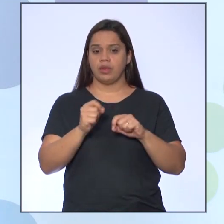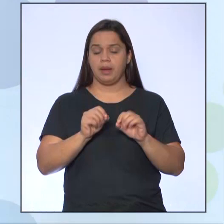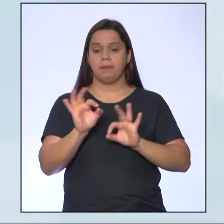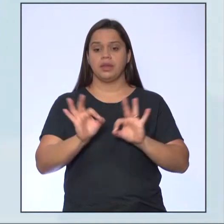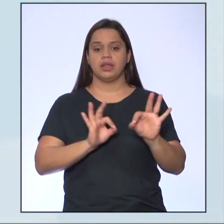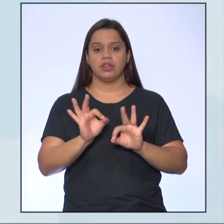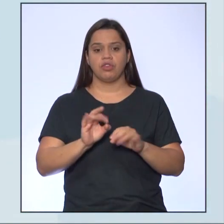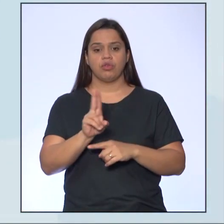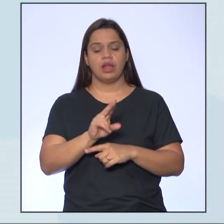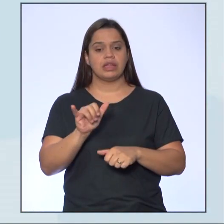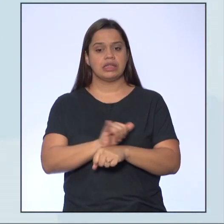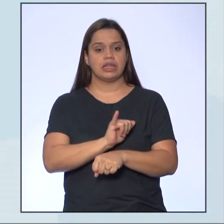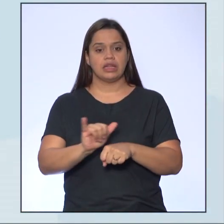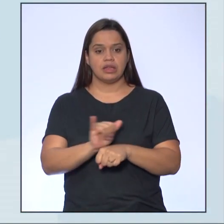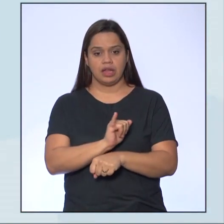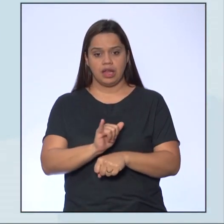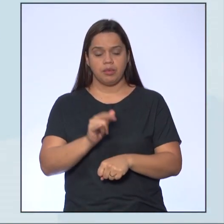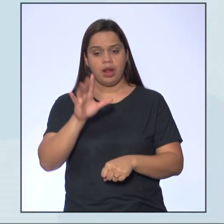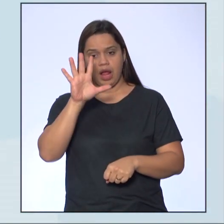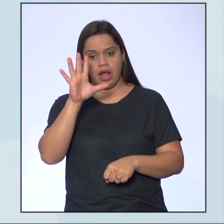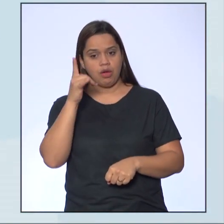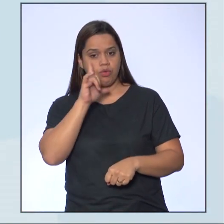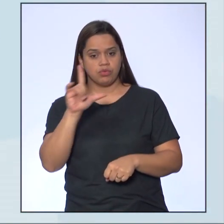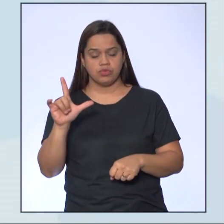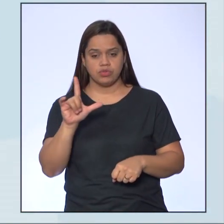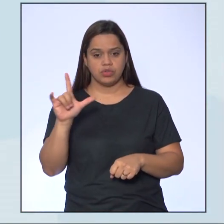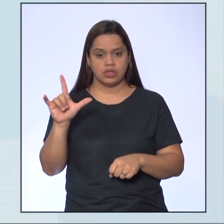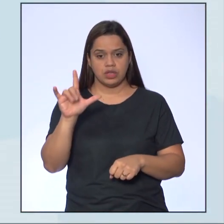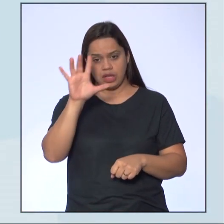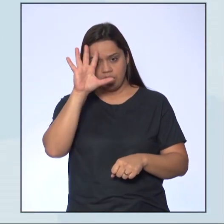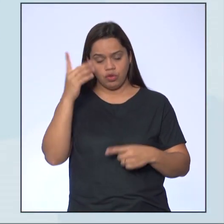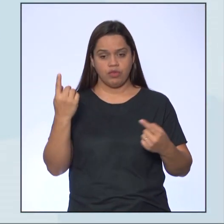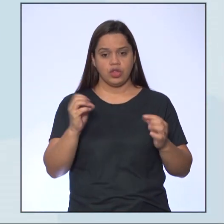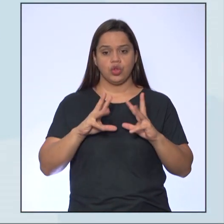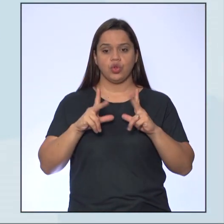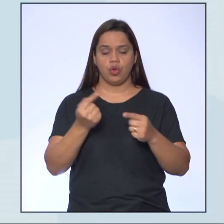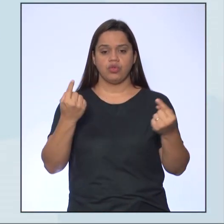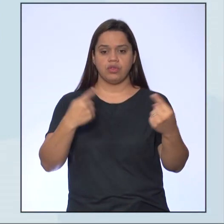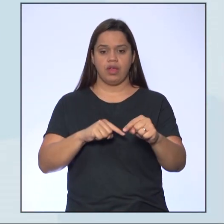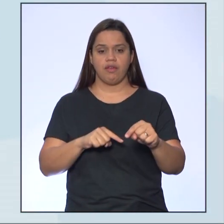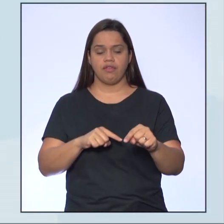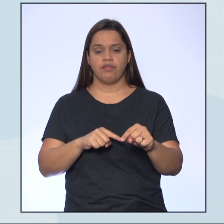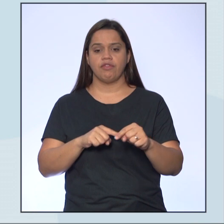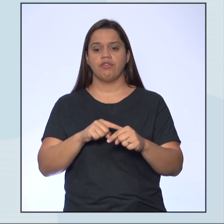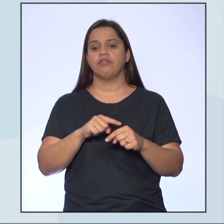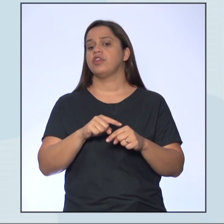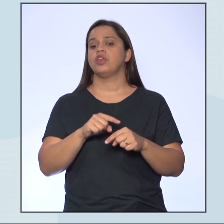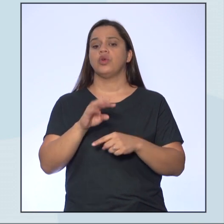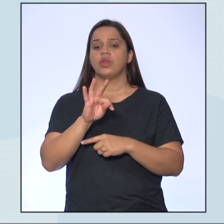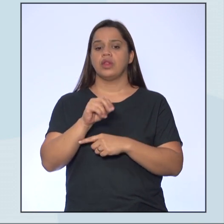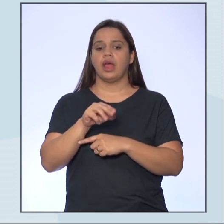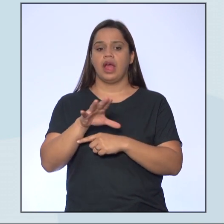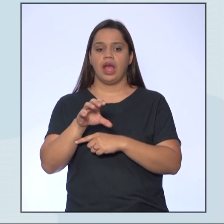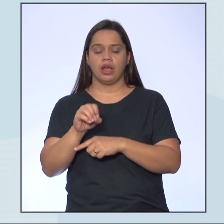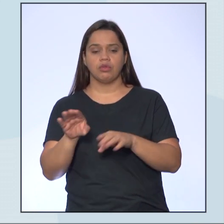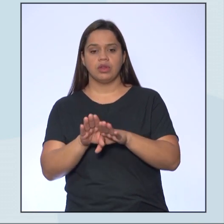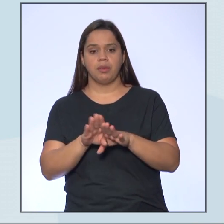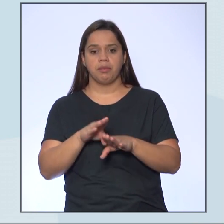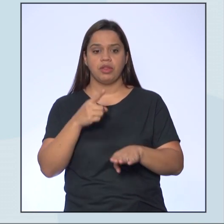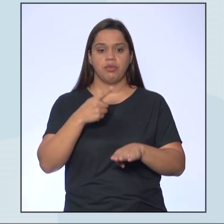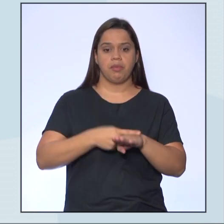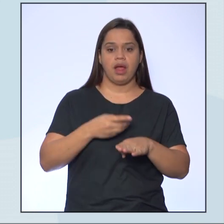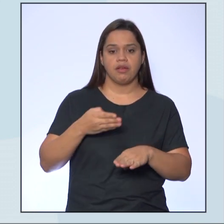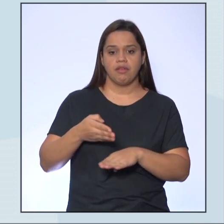planejar e utilizar estratégias para solucionar os desafios técnicos e táticos, tanto nos esportes de marca e invasão, como